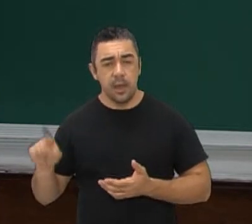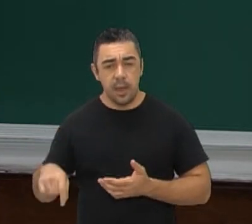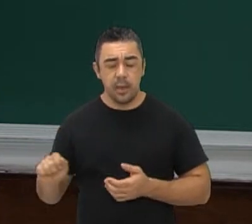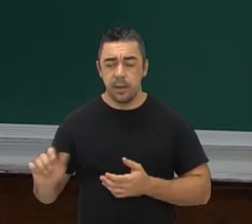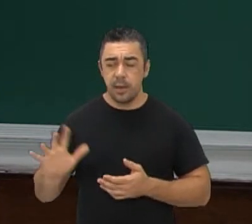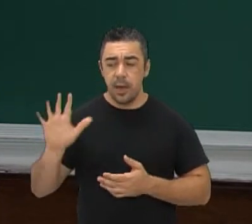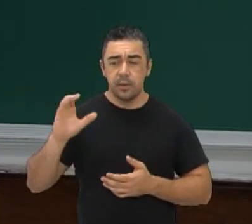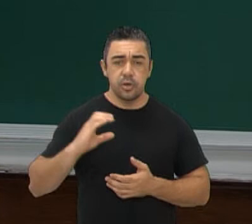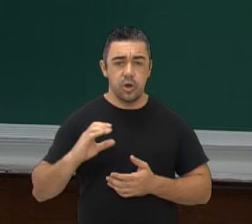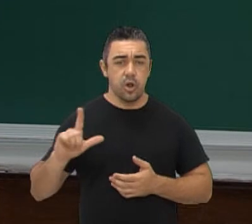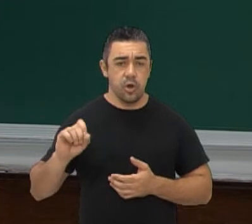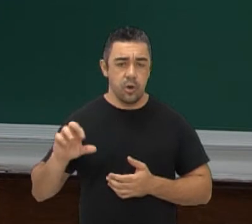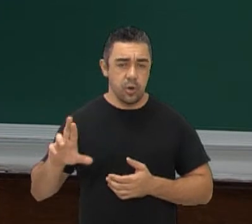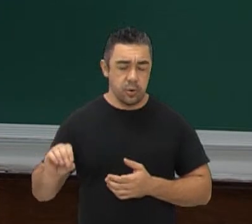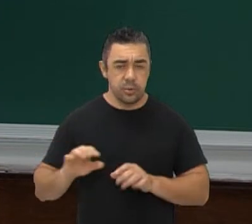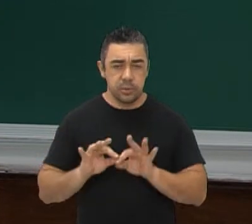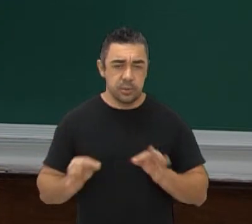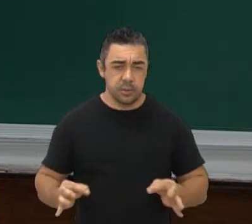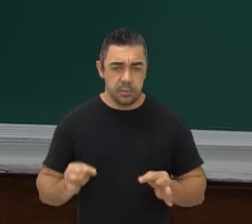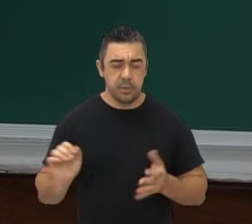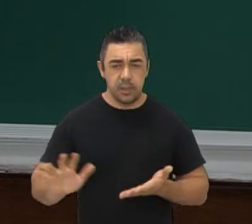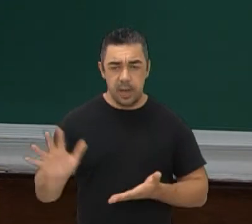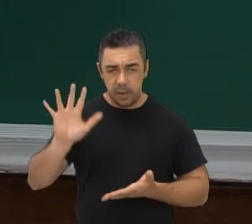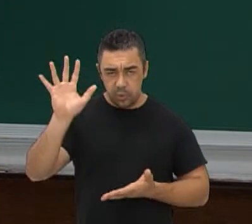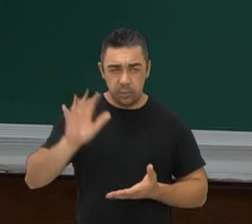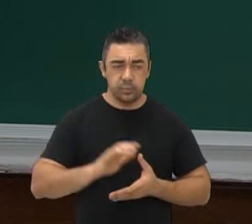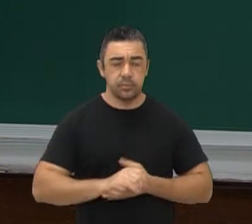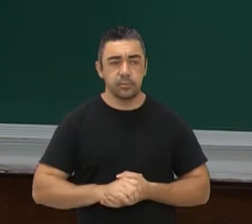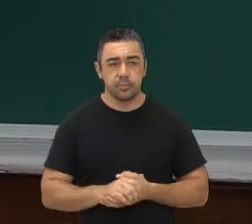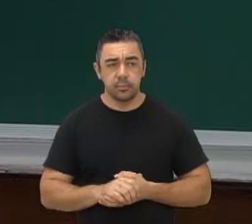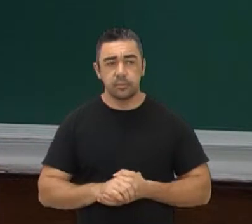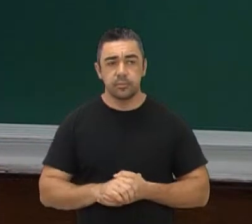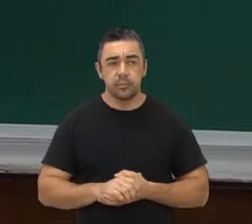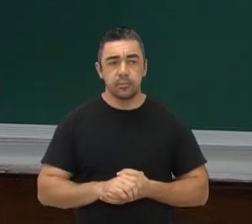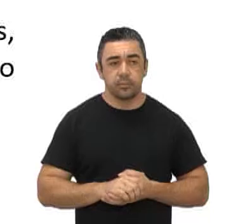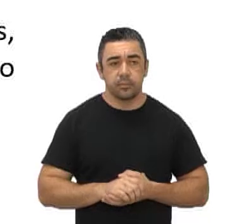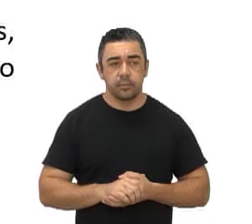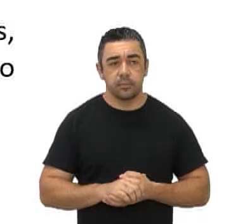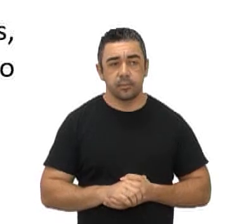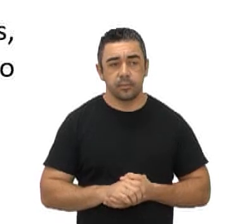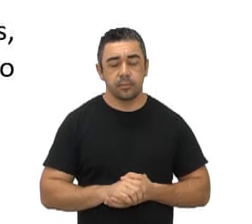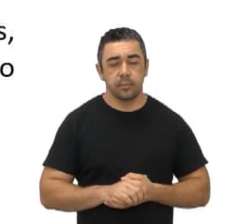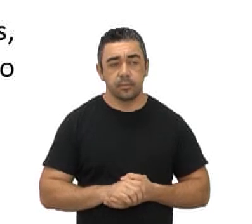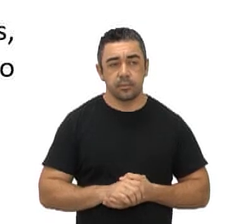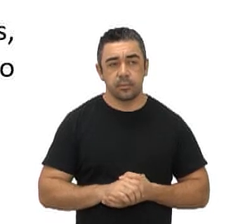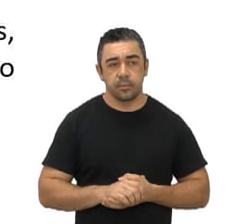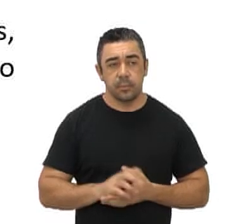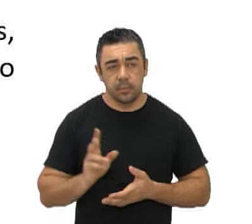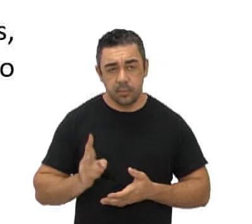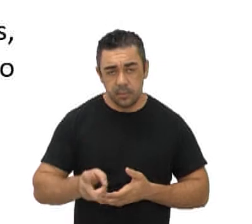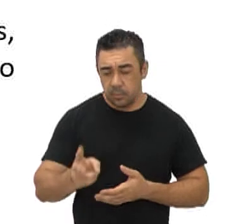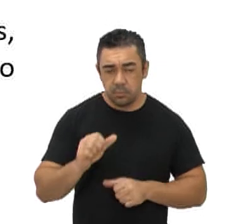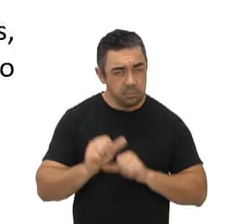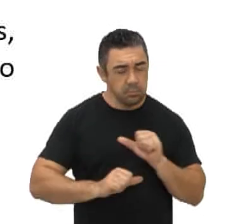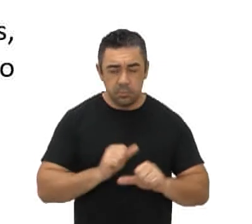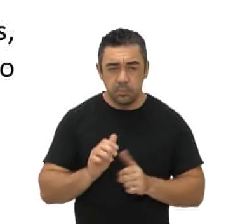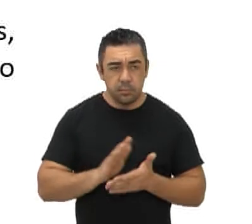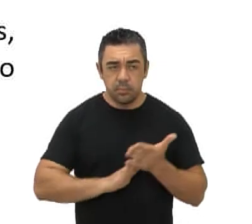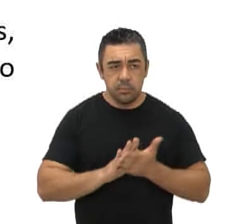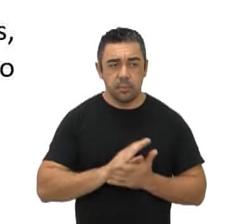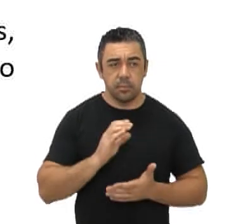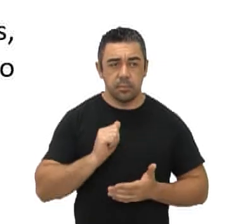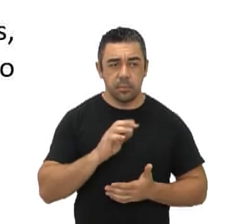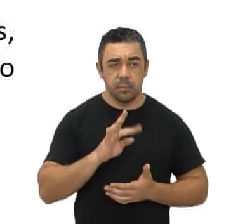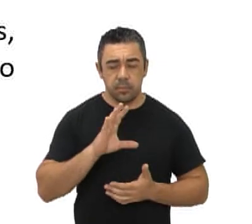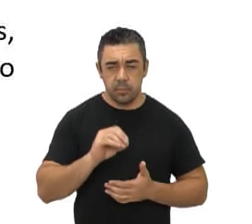gás cloro, substância simples na fase gasosa. E um aspecto permanece inalterado, né? No cátodo